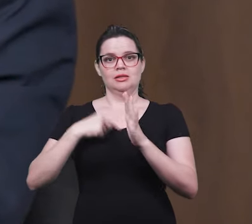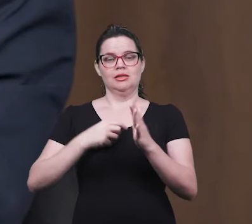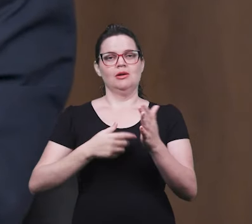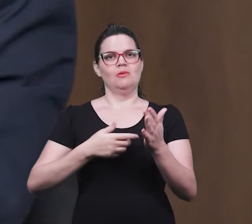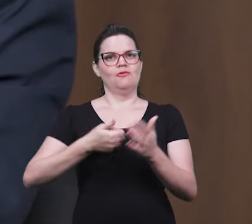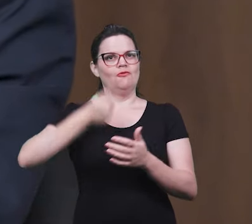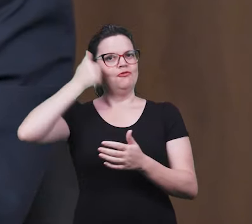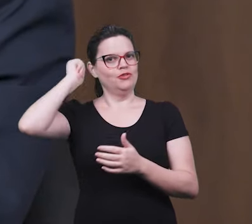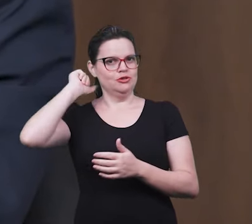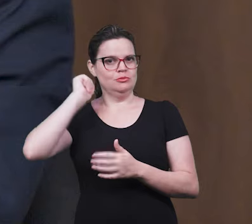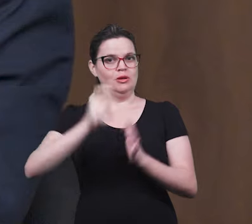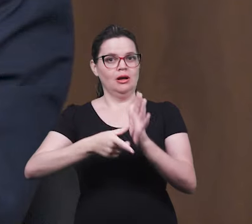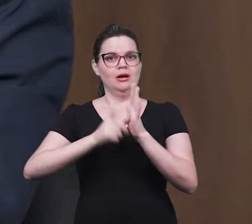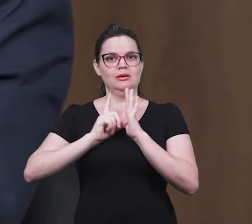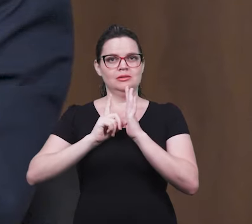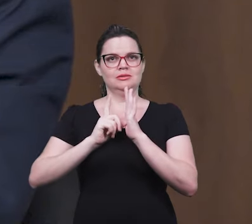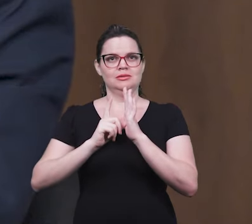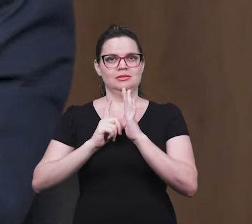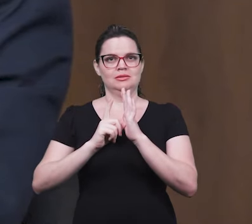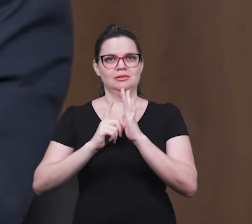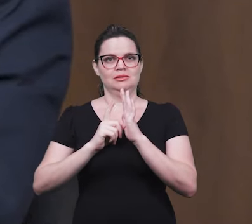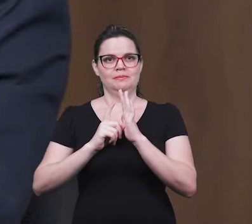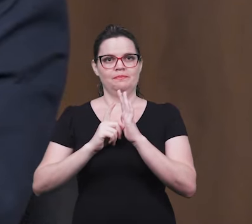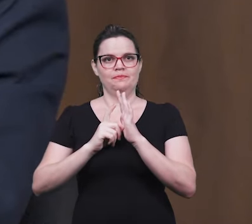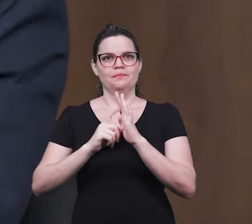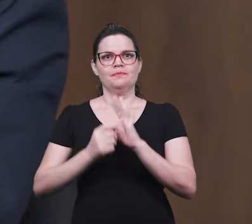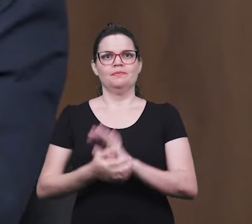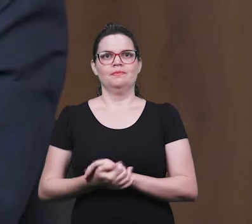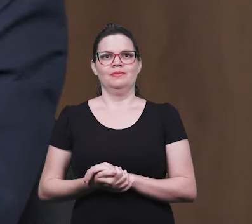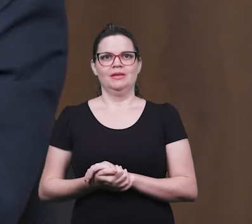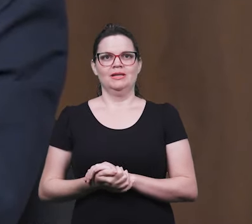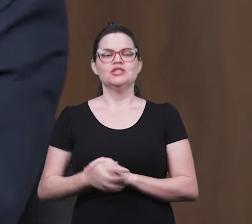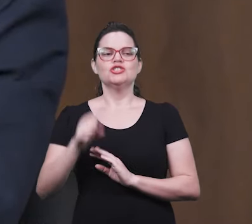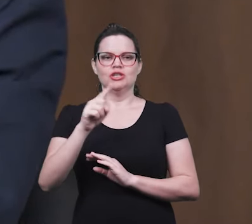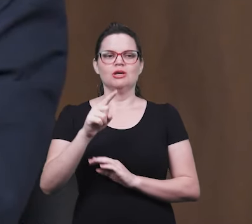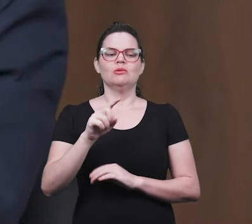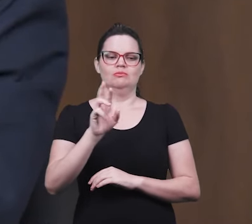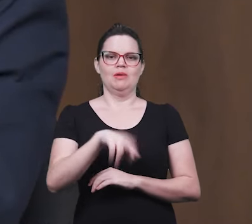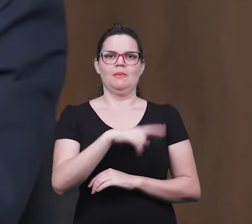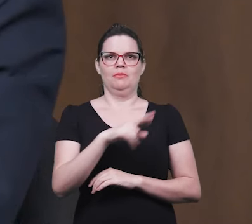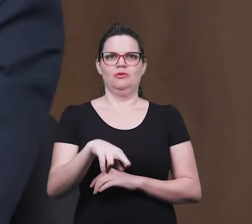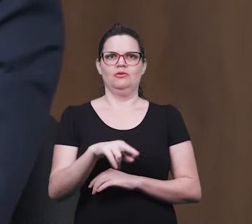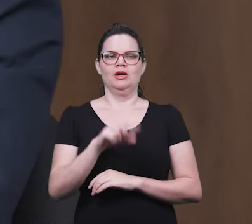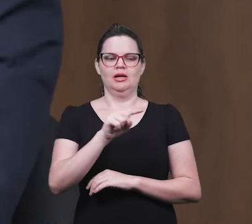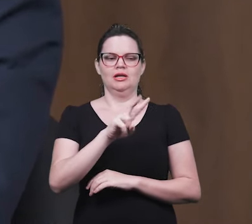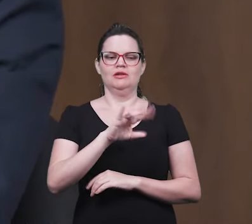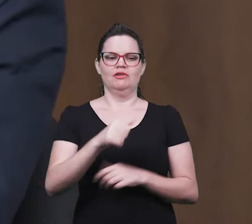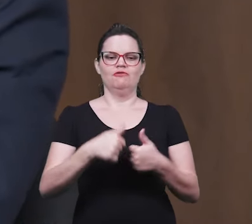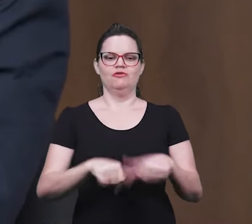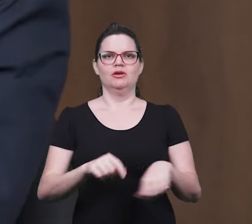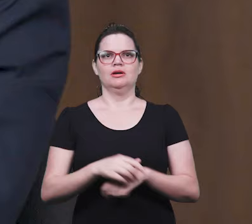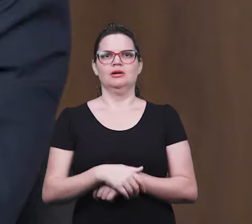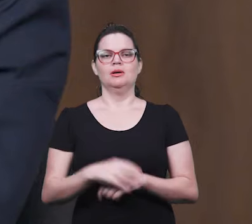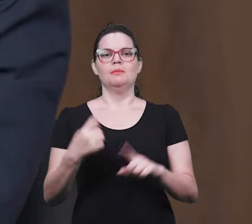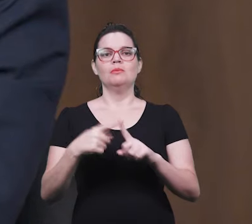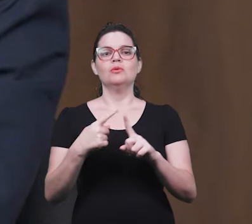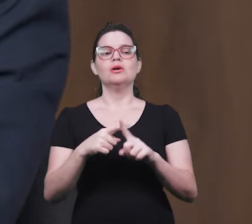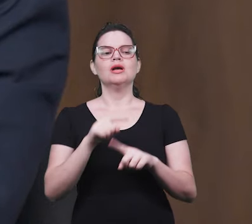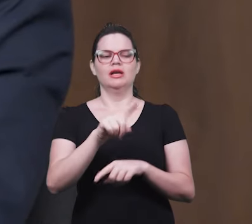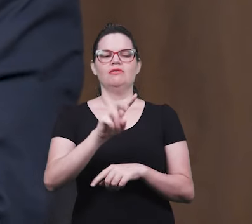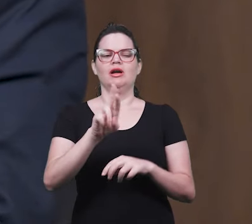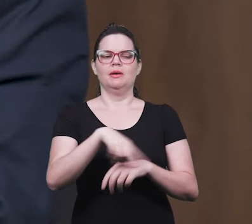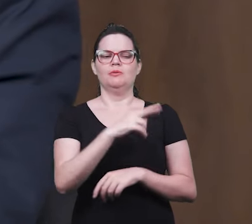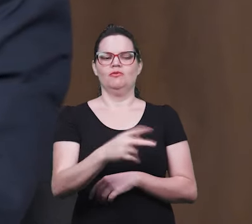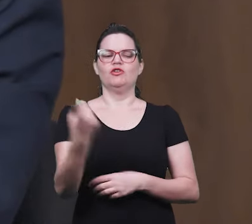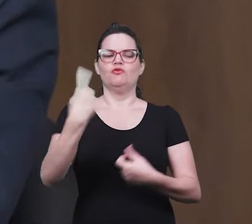vestibular, o senhor revelou que ele ia me segurar. Queria ficar. Que ele ia ficar, que ele vai ficar, porque eu quero dar uma experiência a ele.